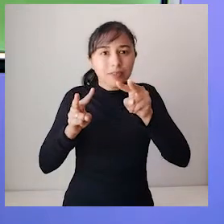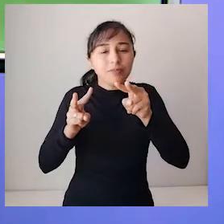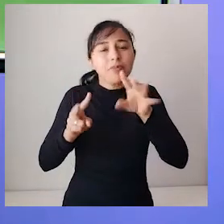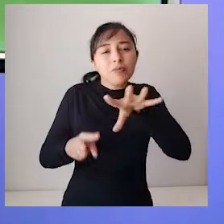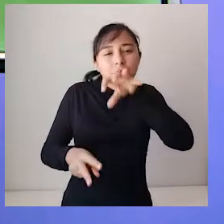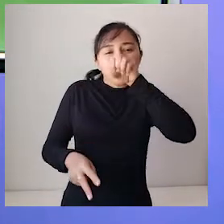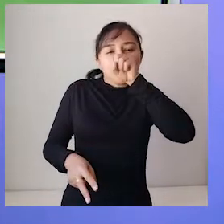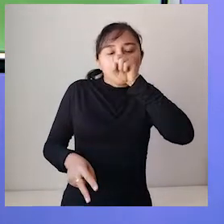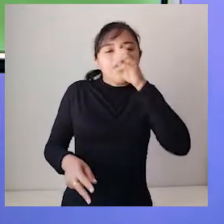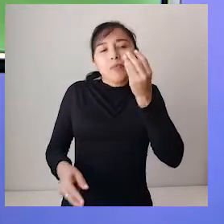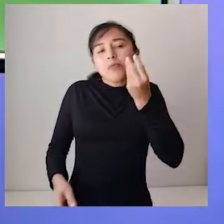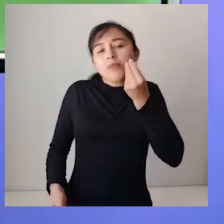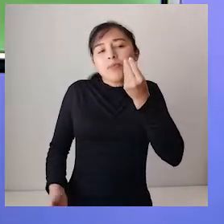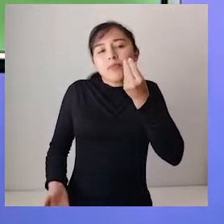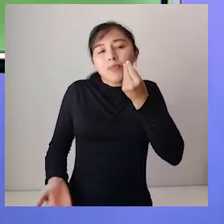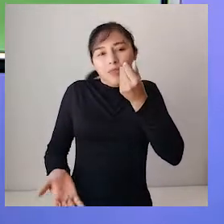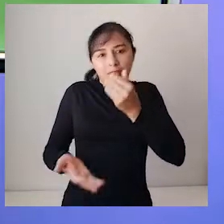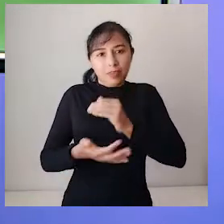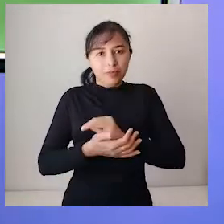etc.